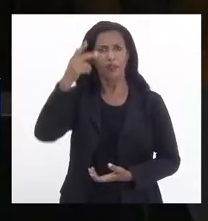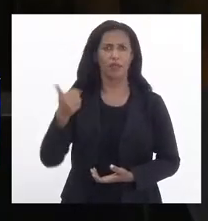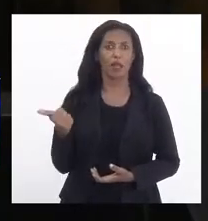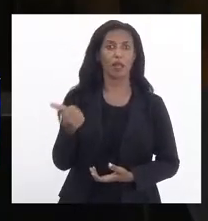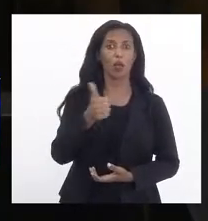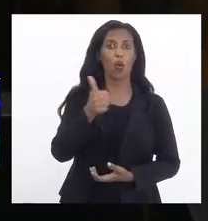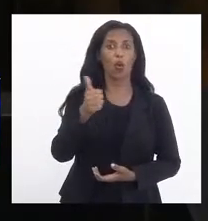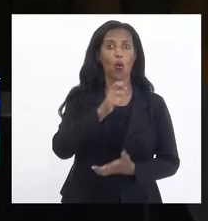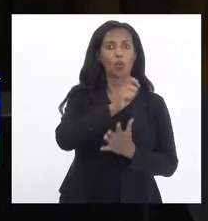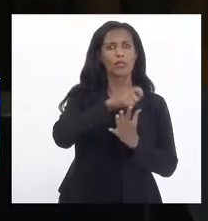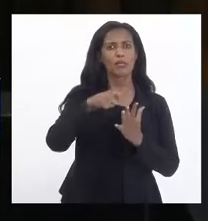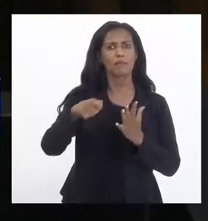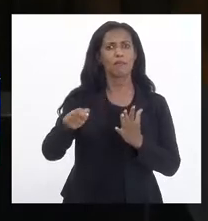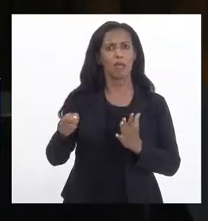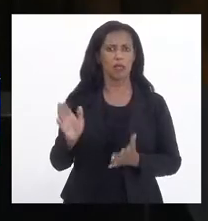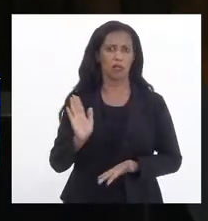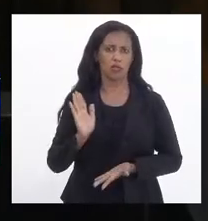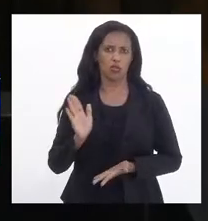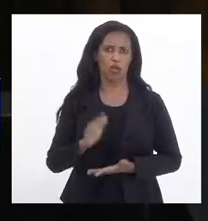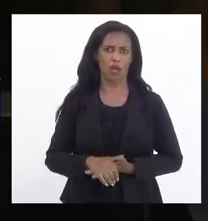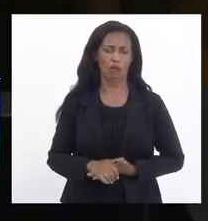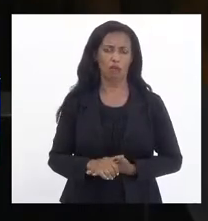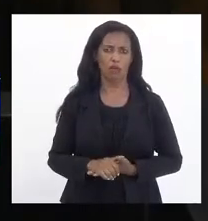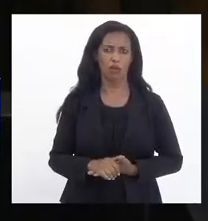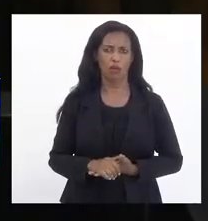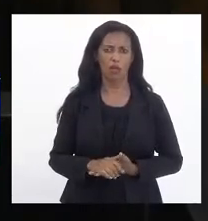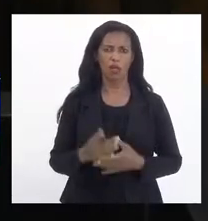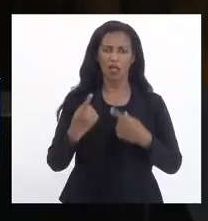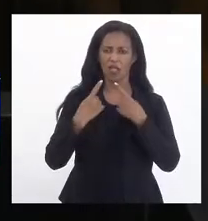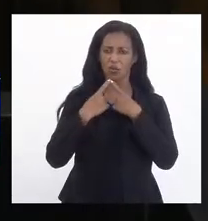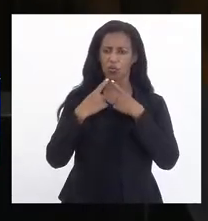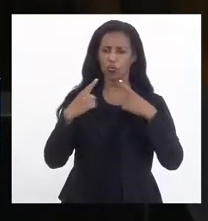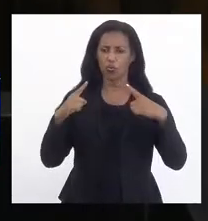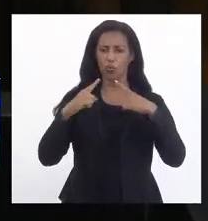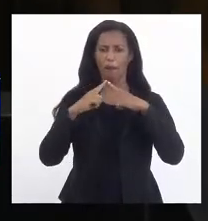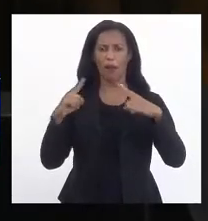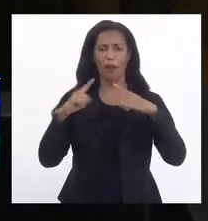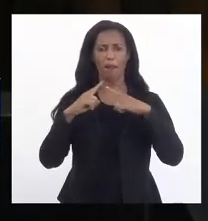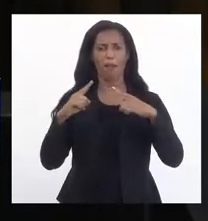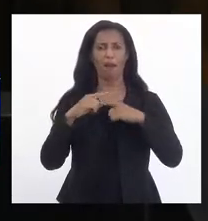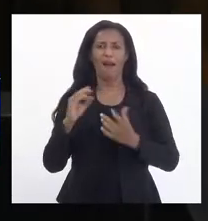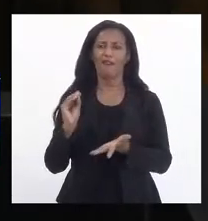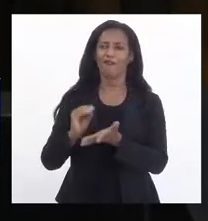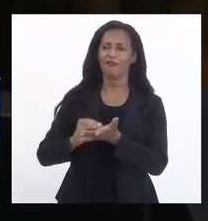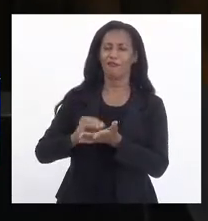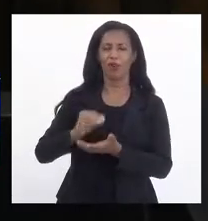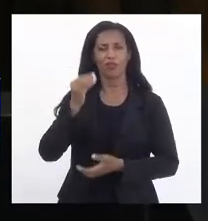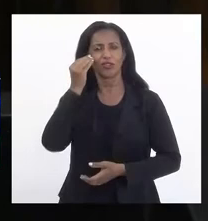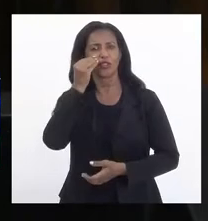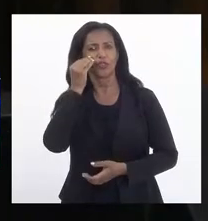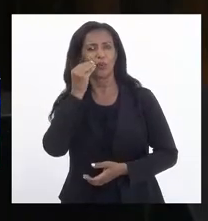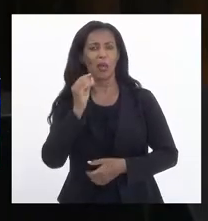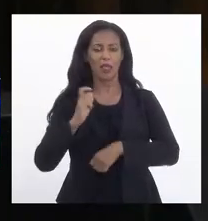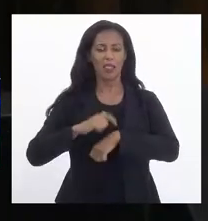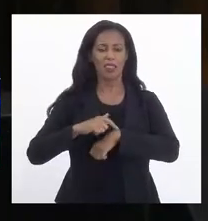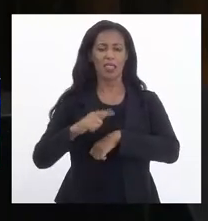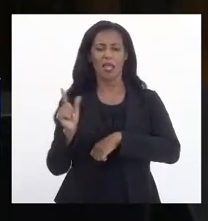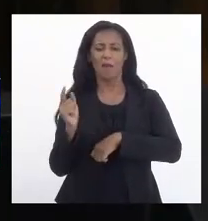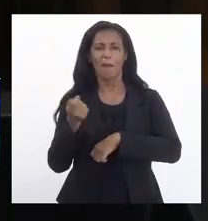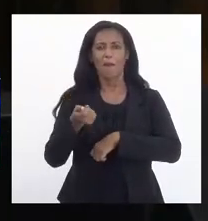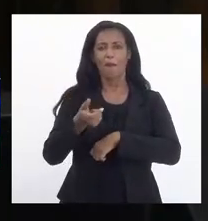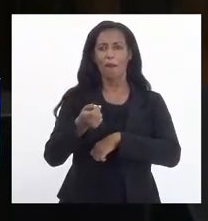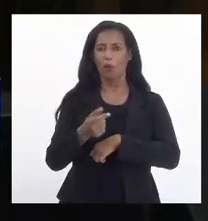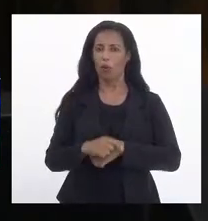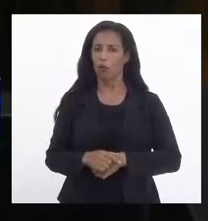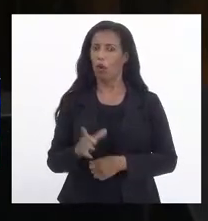11 meses de mandato. E esse discurso que tem feito de inexperiência e de pouco tempo não